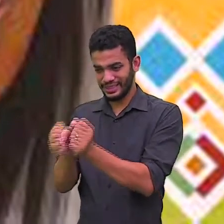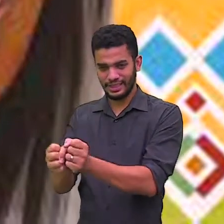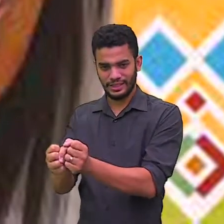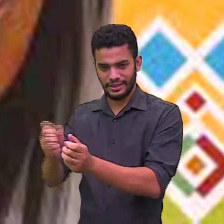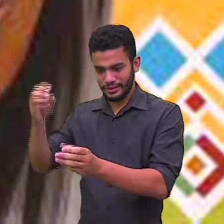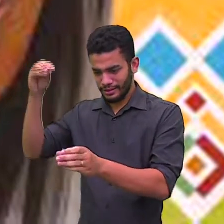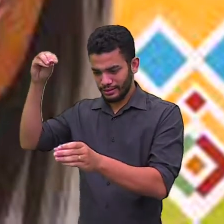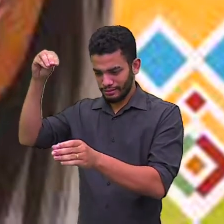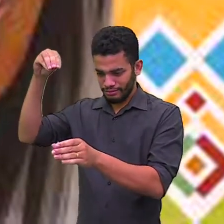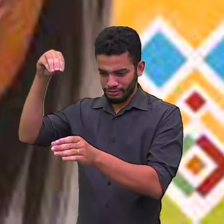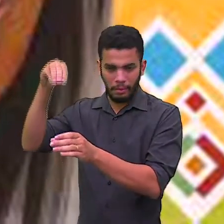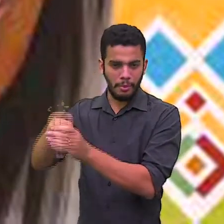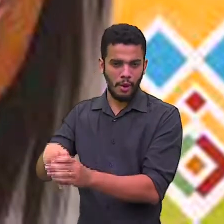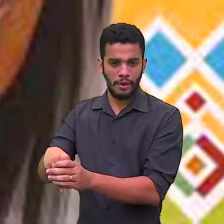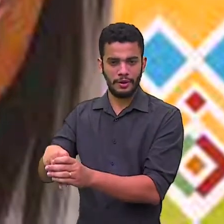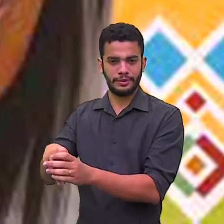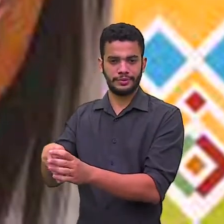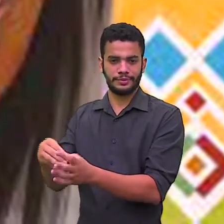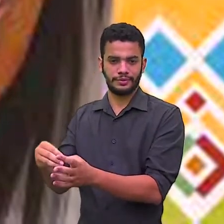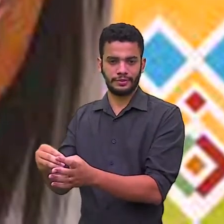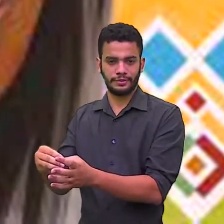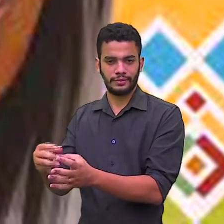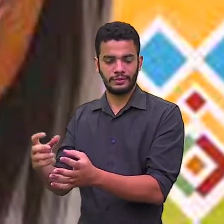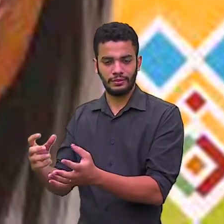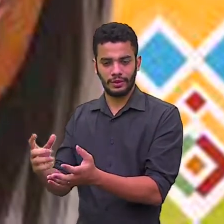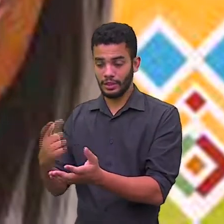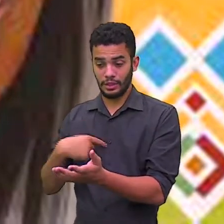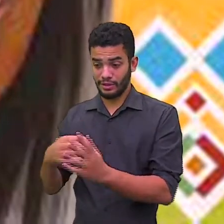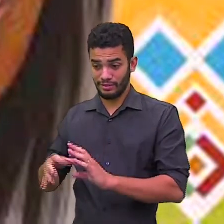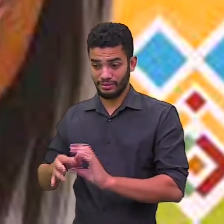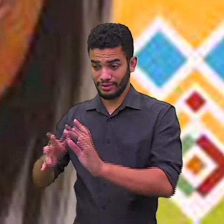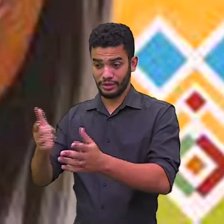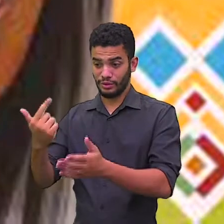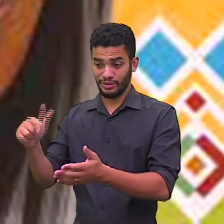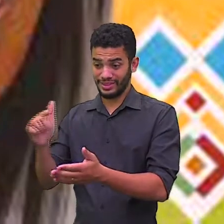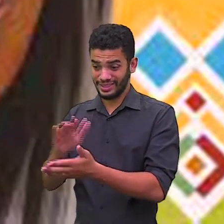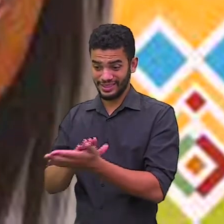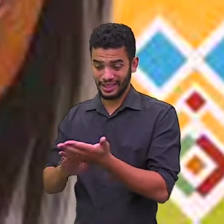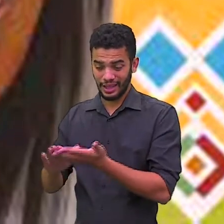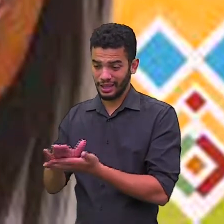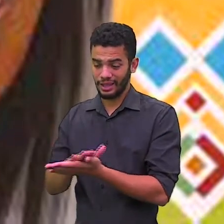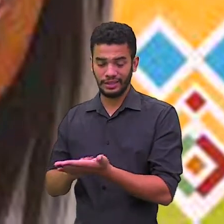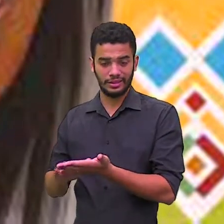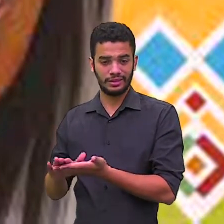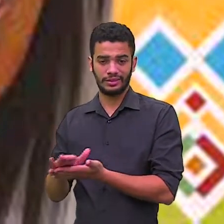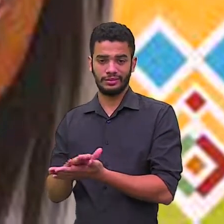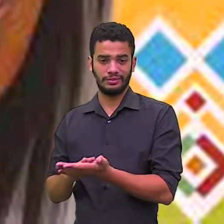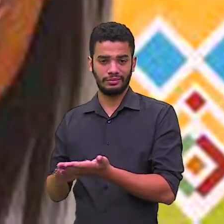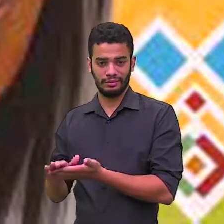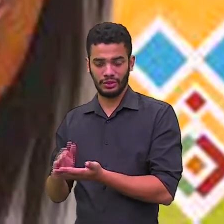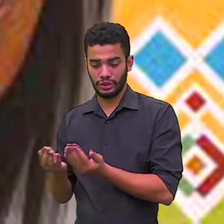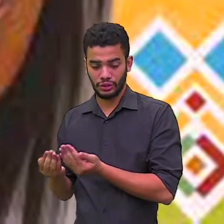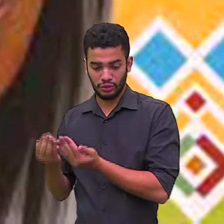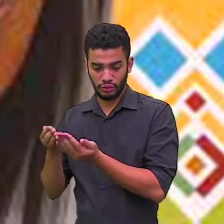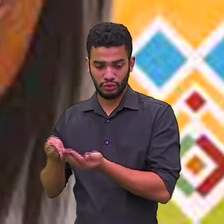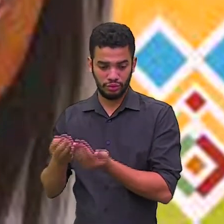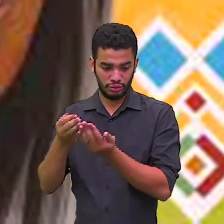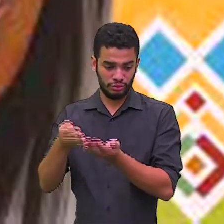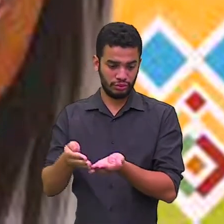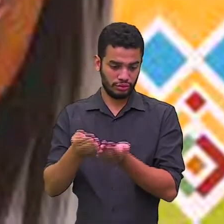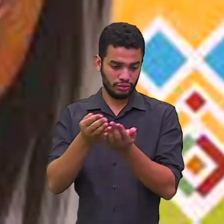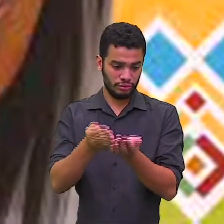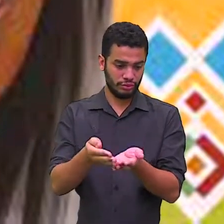pessoas na condição já de escravos e eram transportados